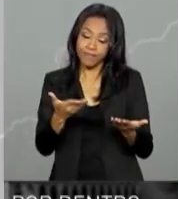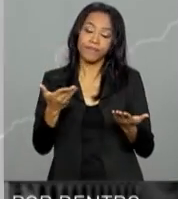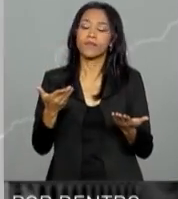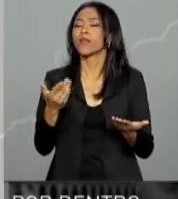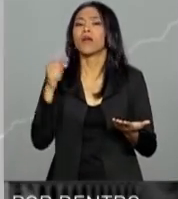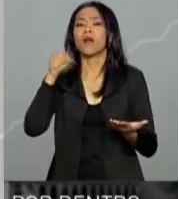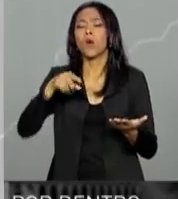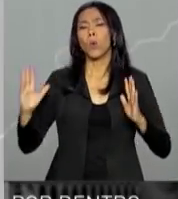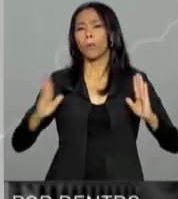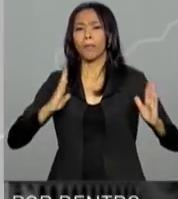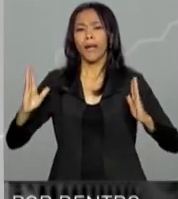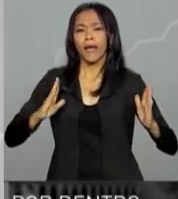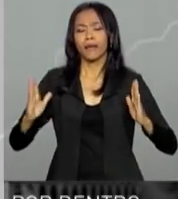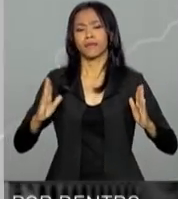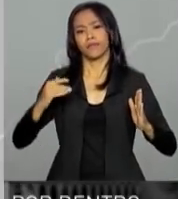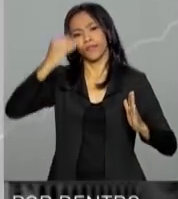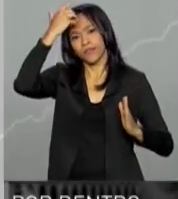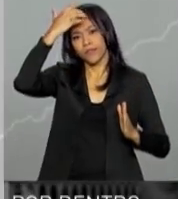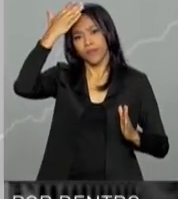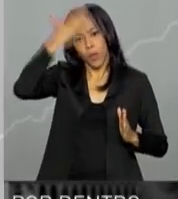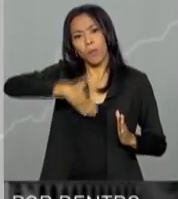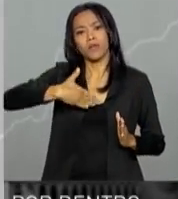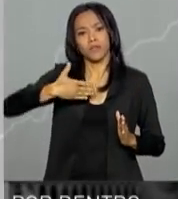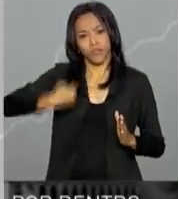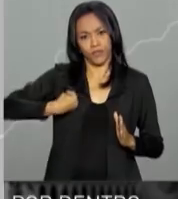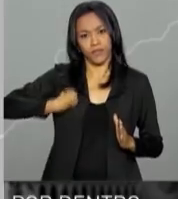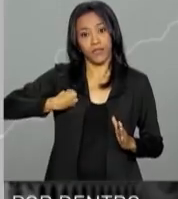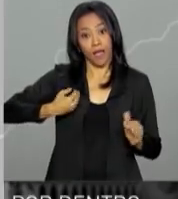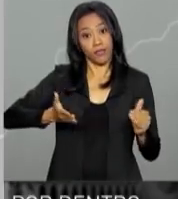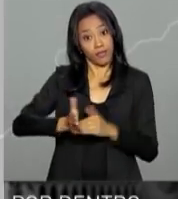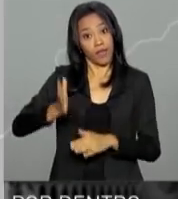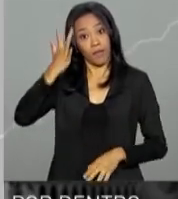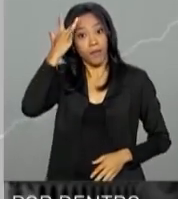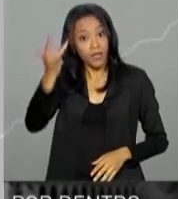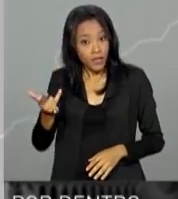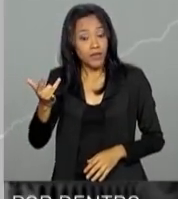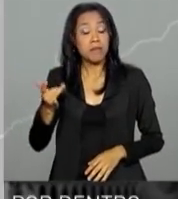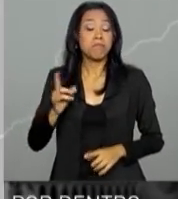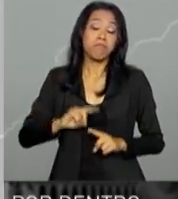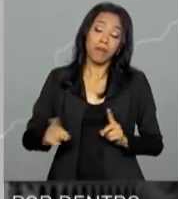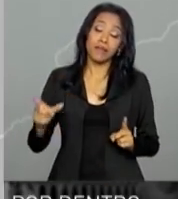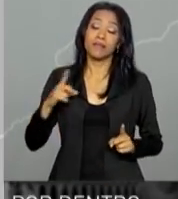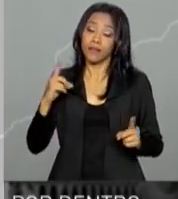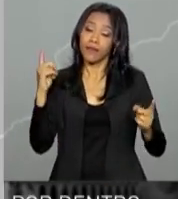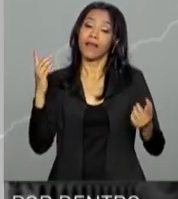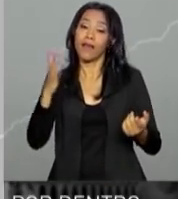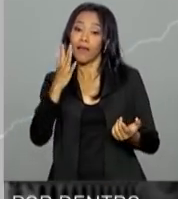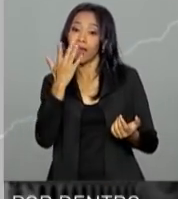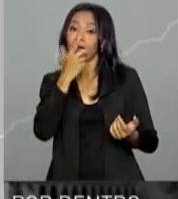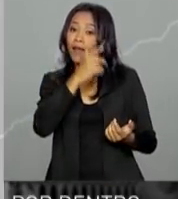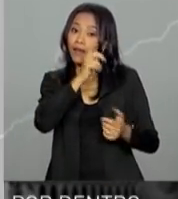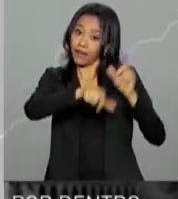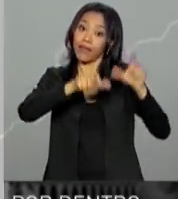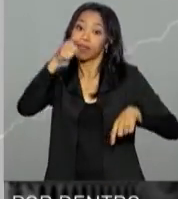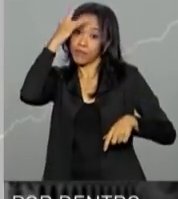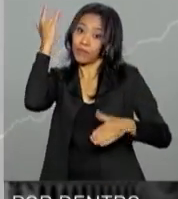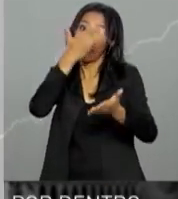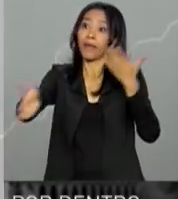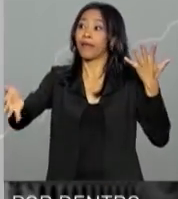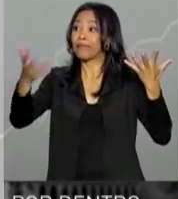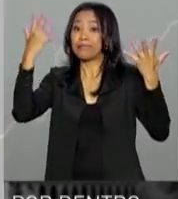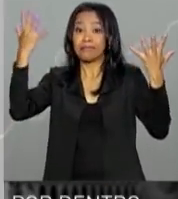prazo de comprovação de vida dos beneficiários é até amanhã porém ele porém sempre tem aqueles que acabam perdendo a data a gente espera que não mas